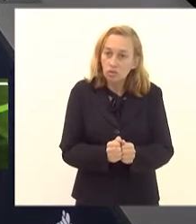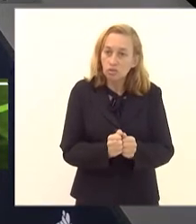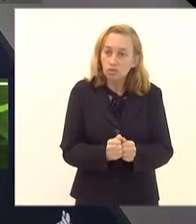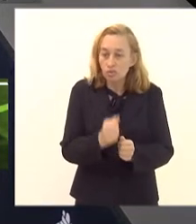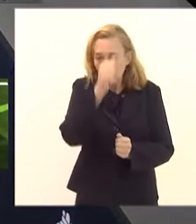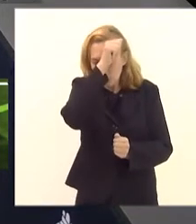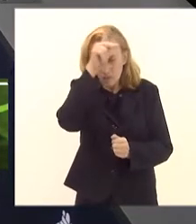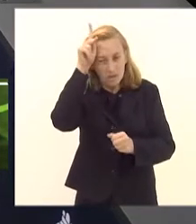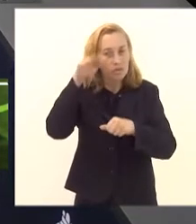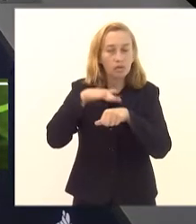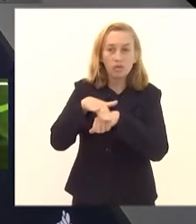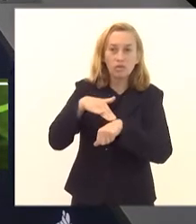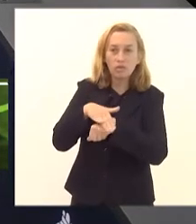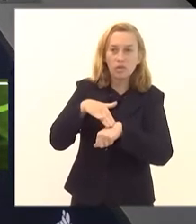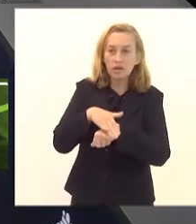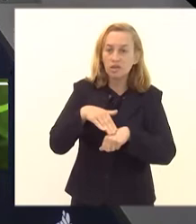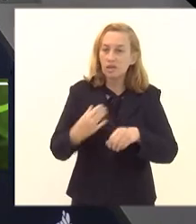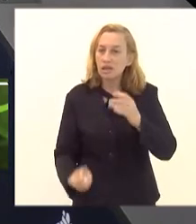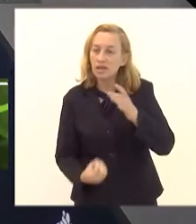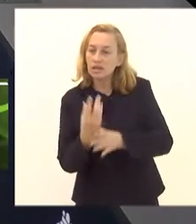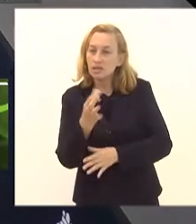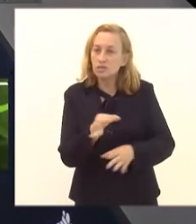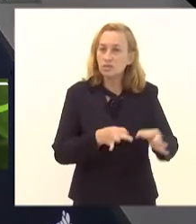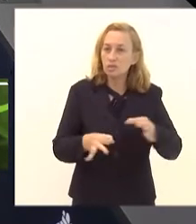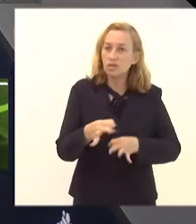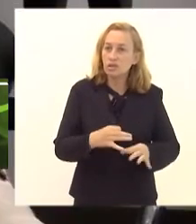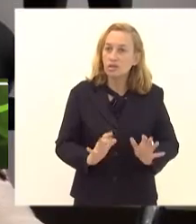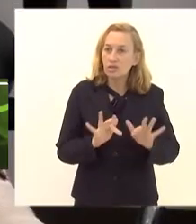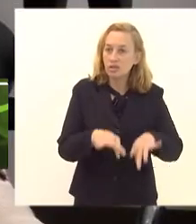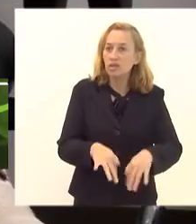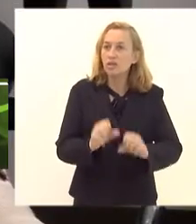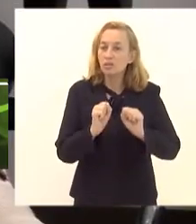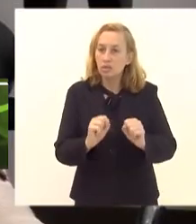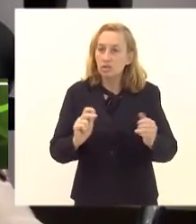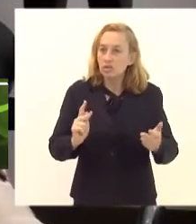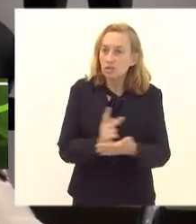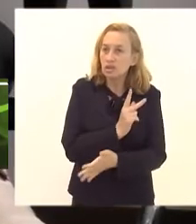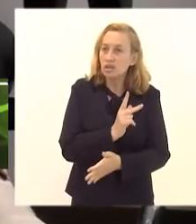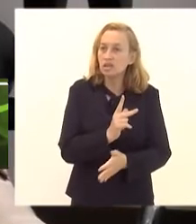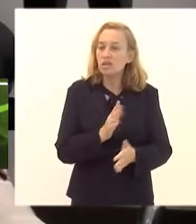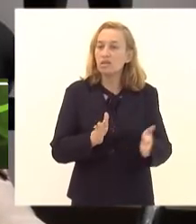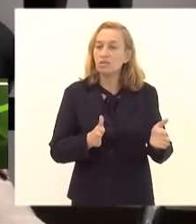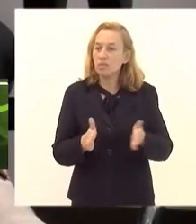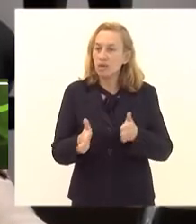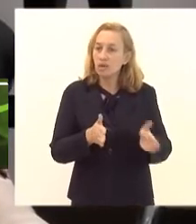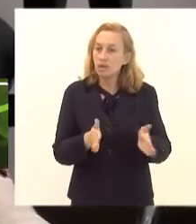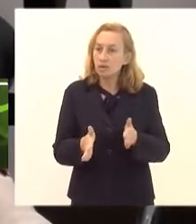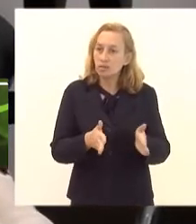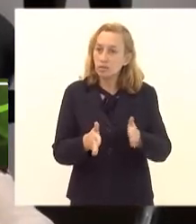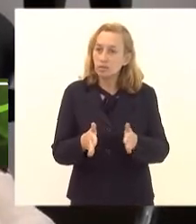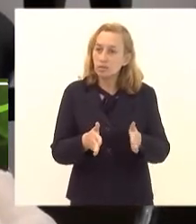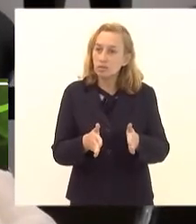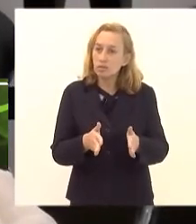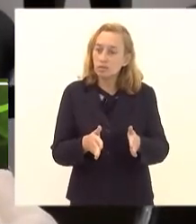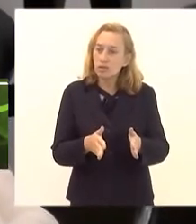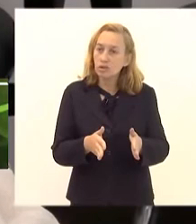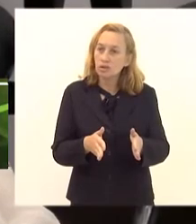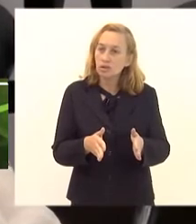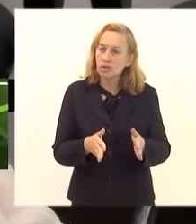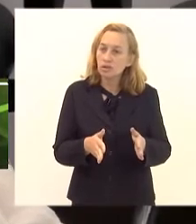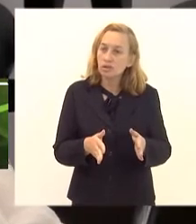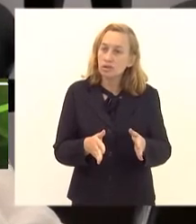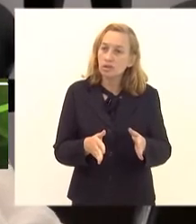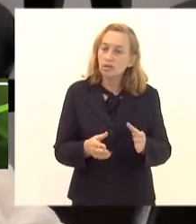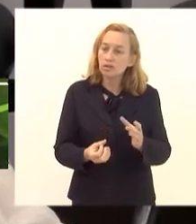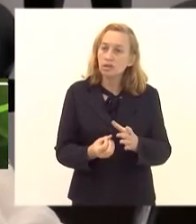essas conversas na implantação do projeto, na execução, para que isso possa acontecer durante a implantação da. Porque a